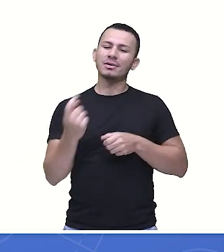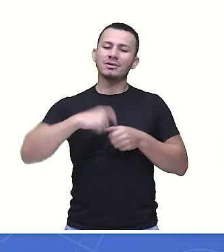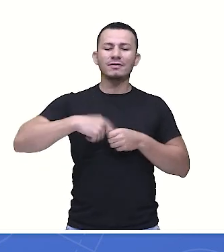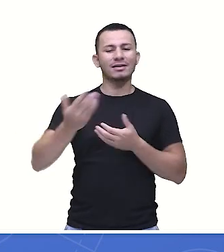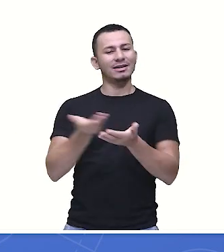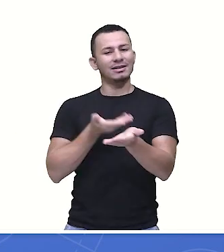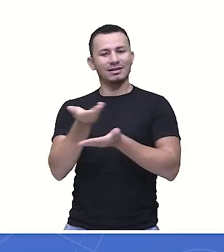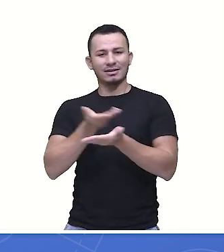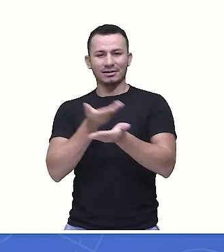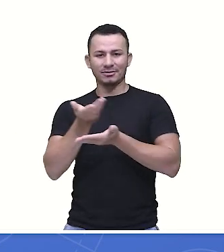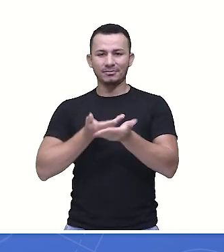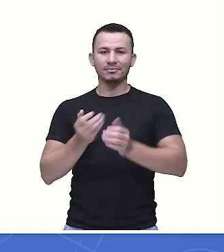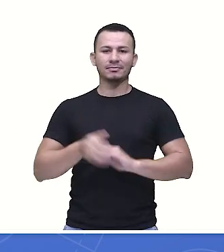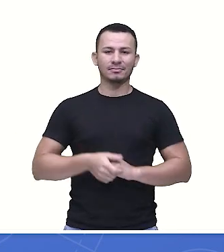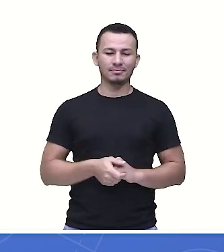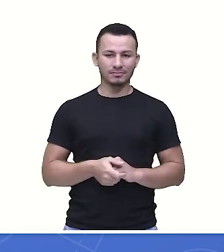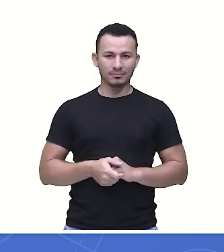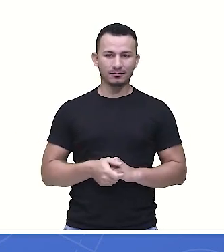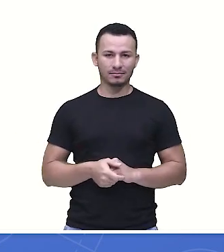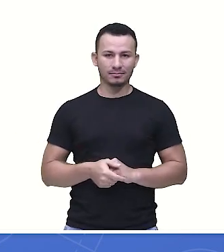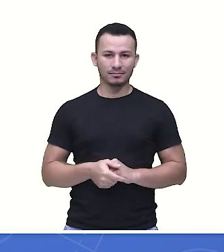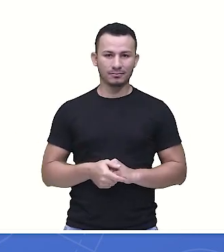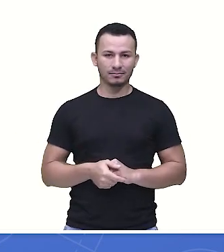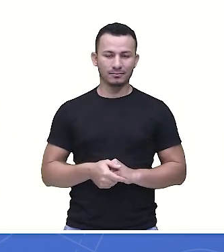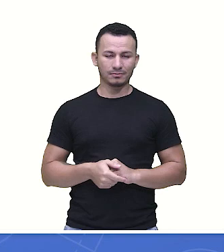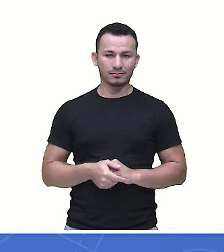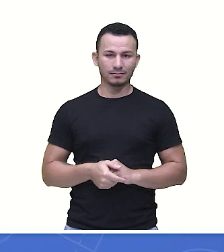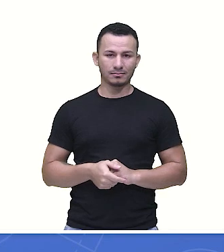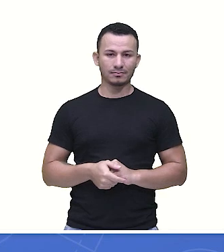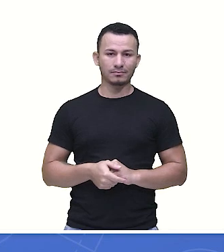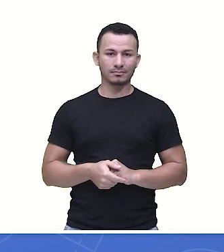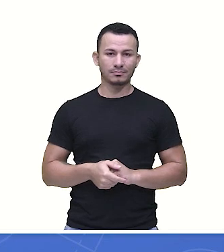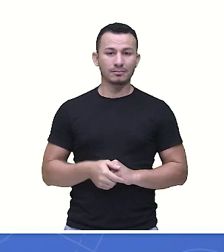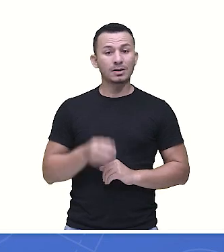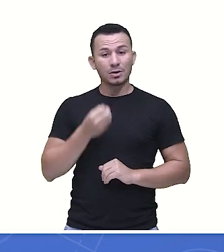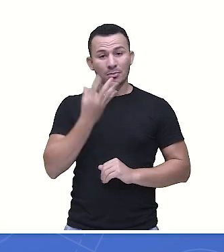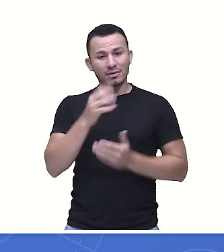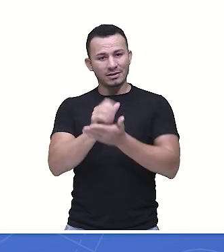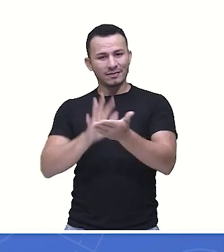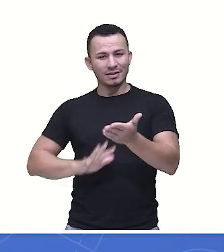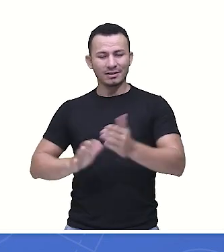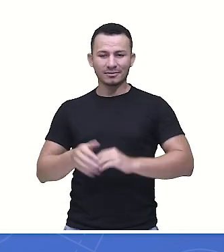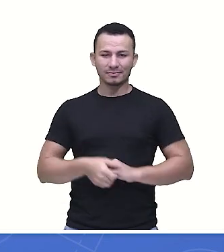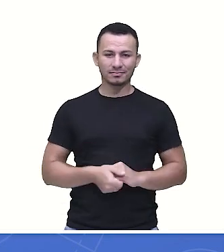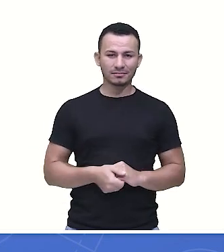vai fazer a correção e vai conversar a respeito delas, tá bom? Bom trabalho.